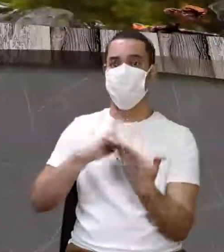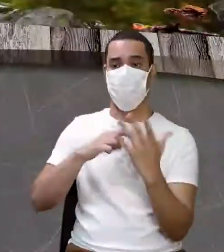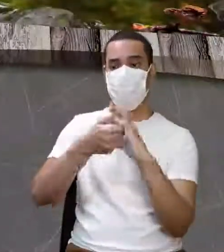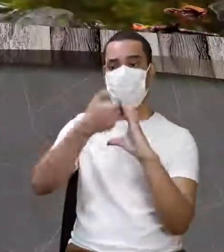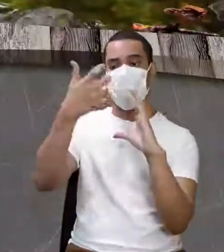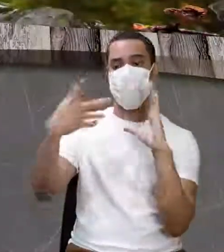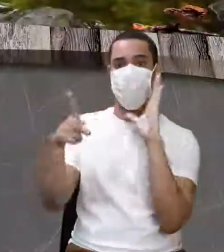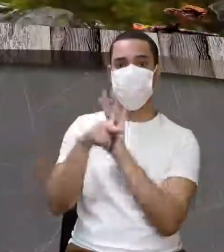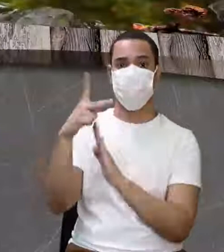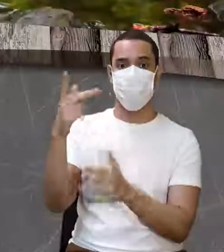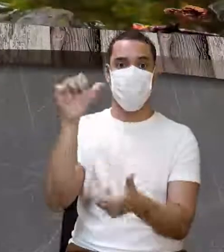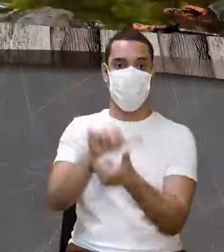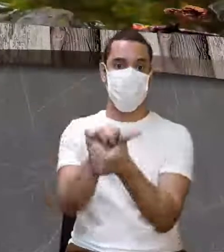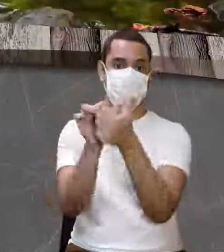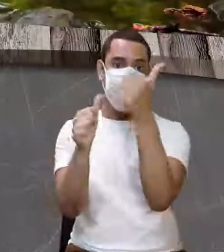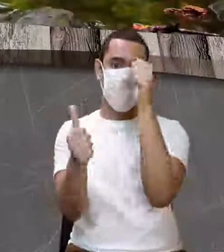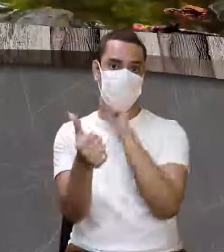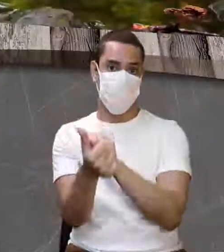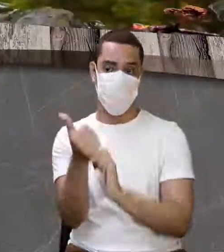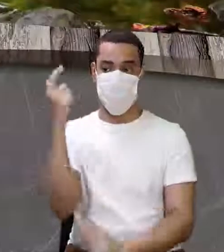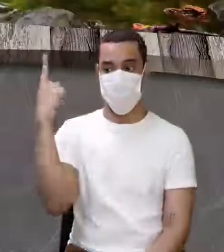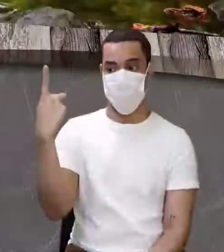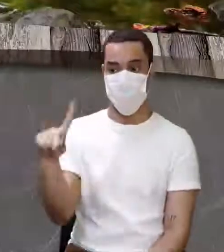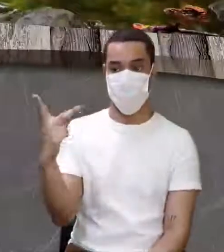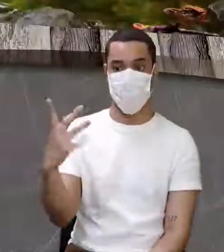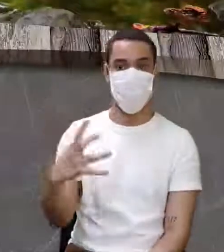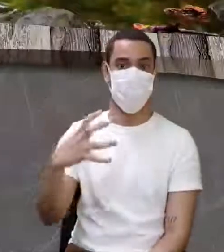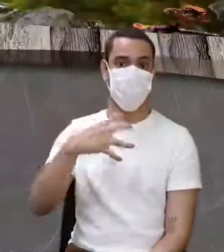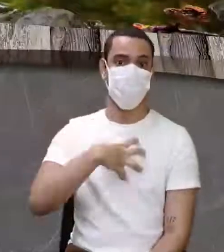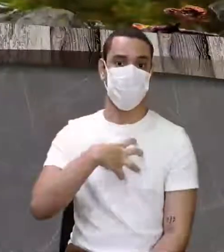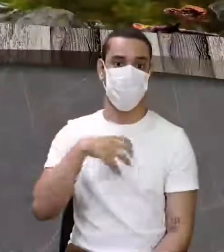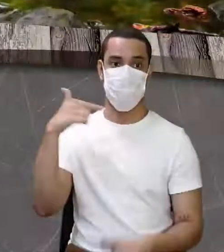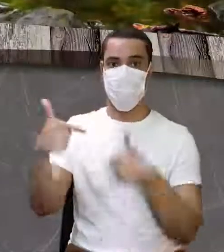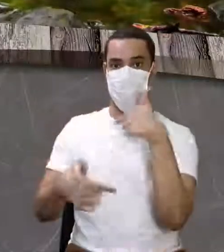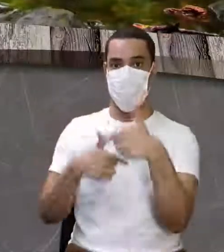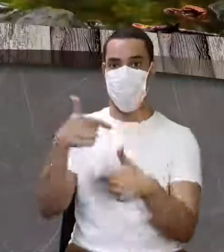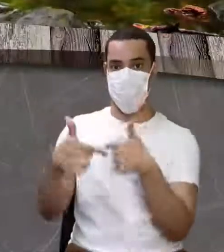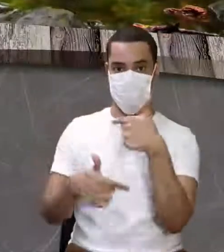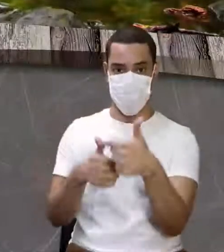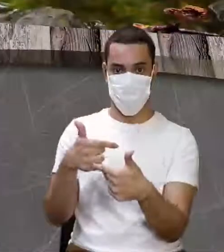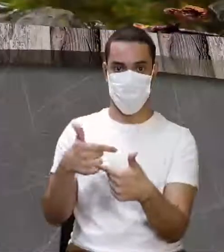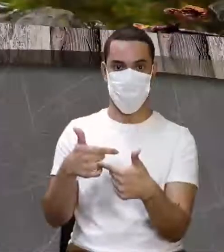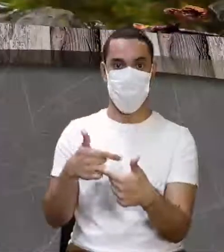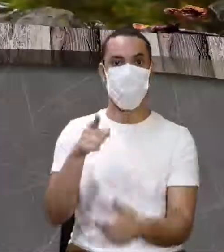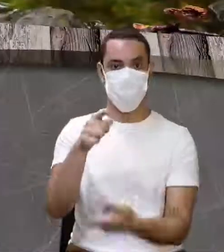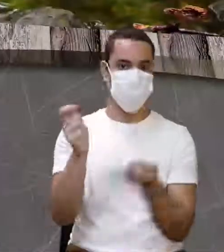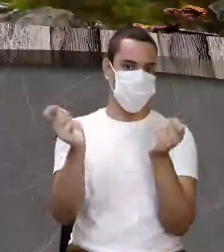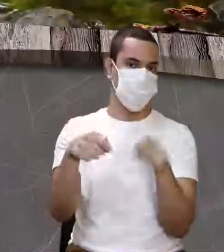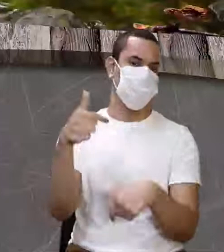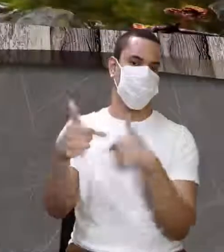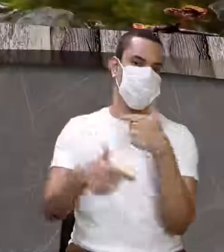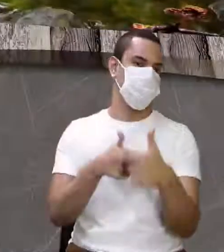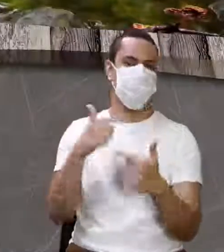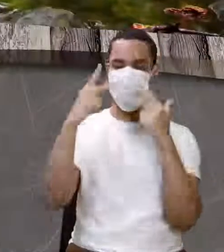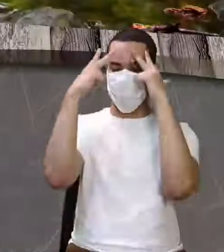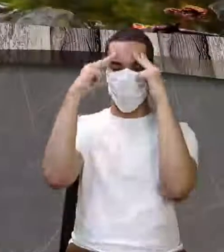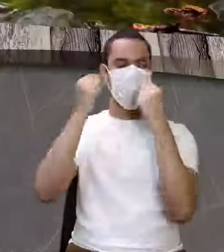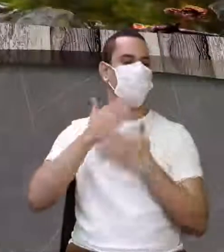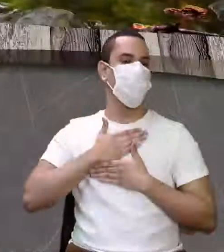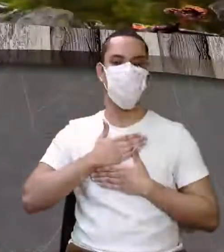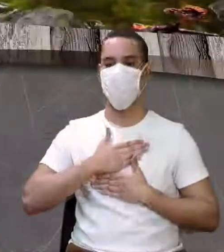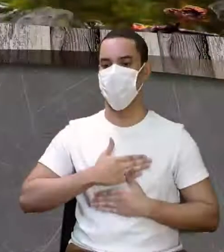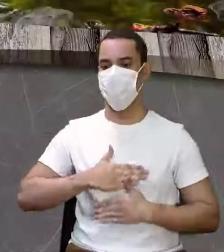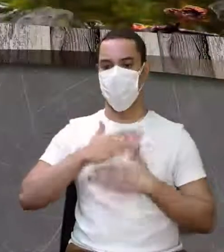que seja adequada aí para a sua forma de trabalho. E aí você pode trabalhar tranquilo com esses